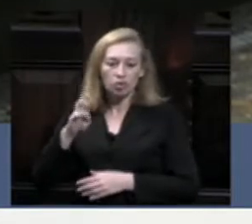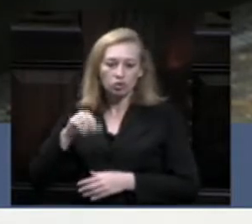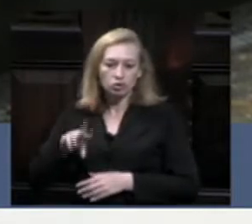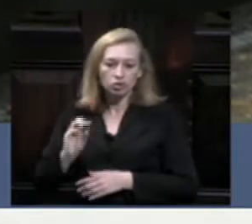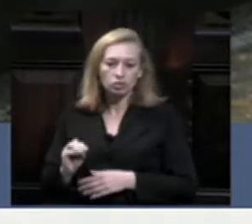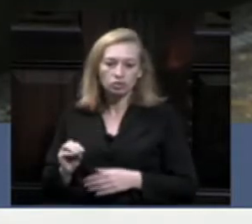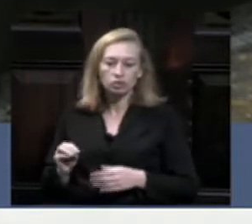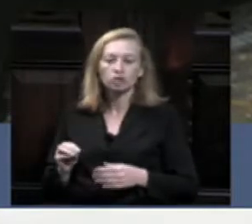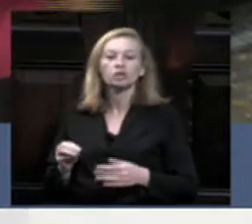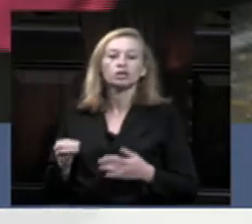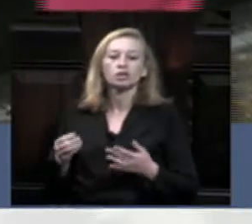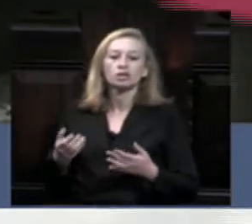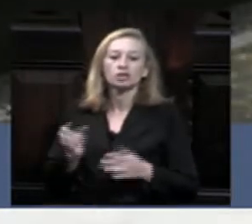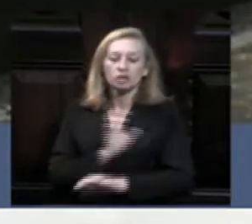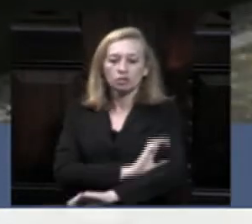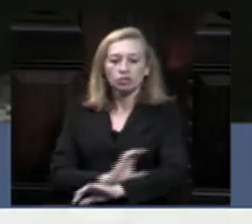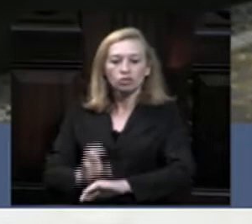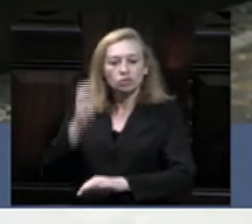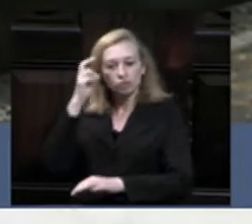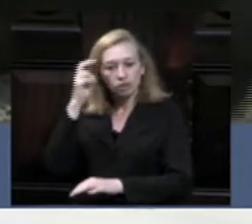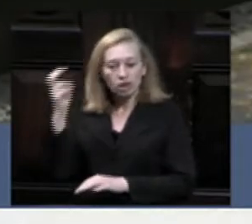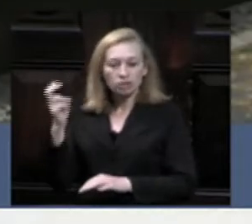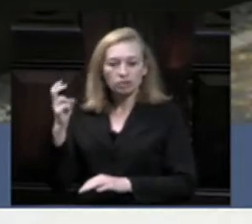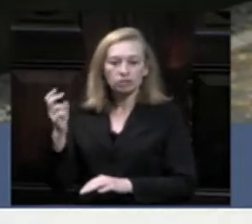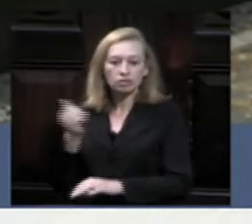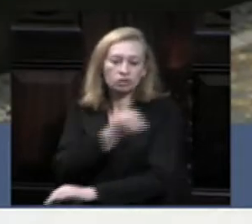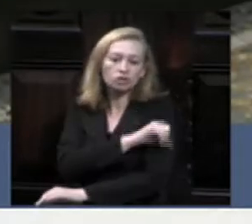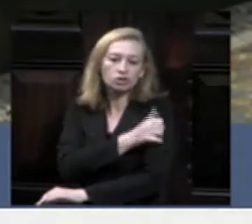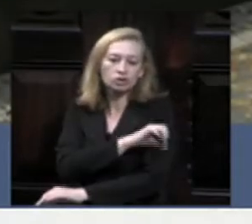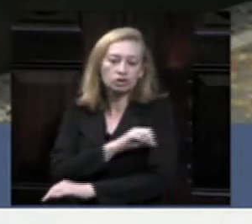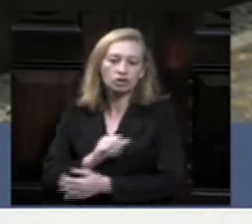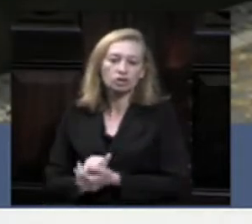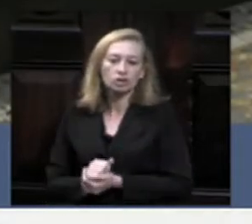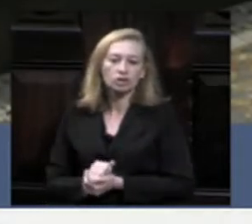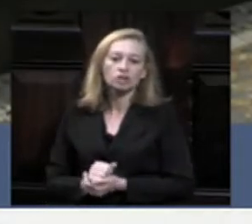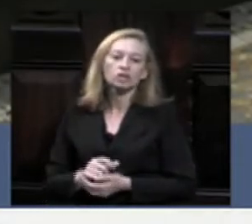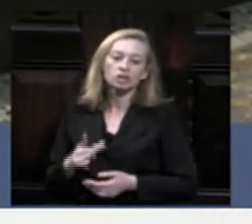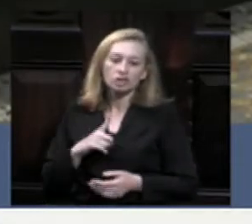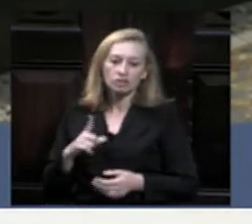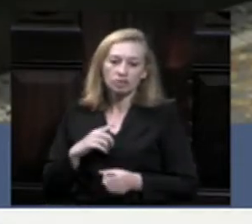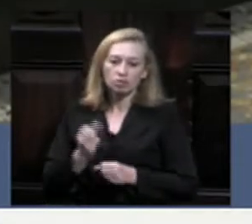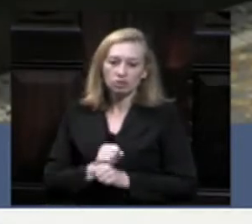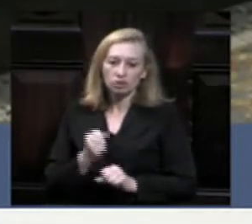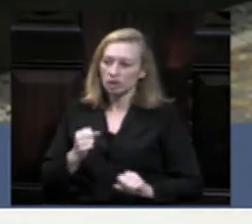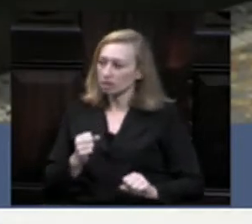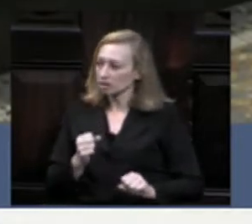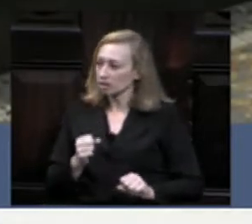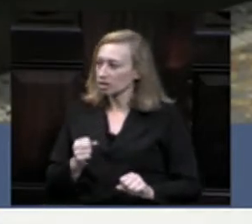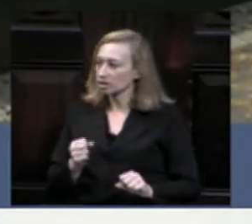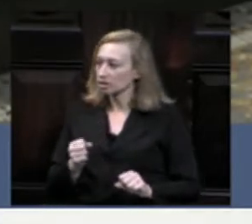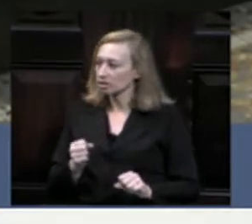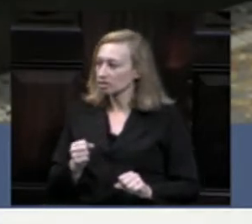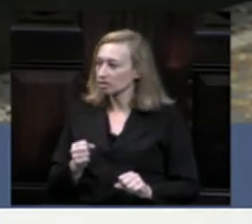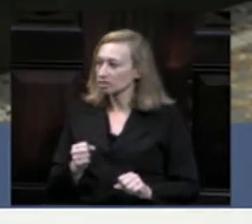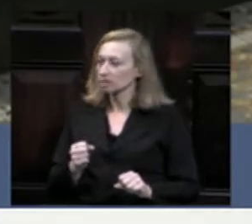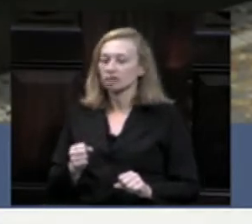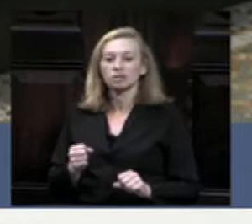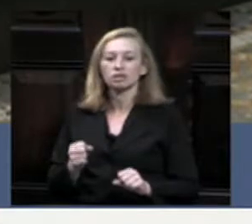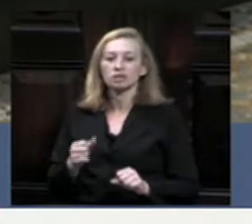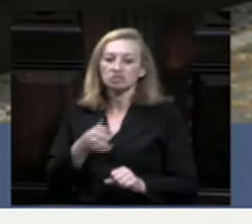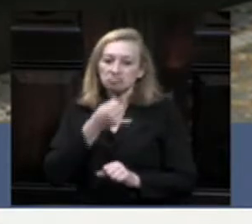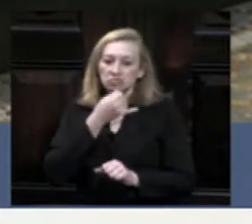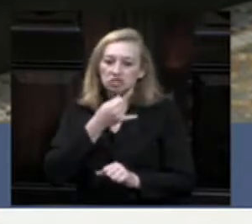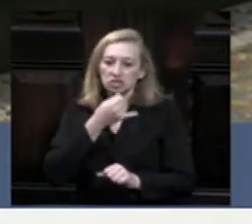Artístico e Cultural do Estado do Rio de Janeiro. Como é de ciência de todos, tivemos um grande acidente aqui no Rio de Janeiro com o incêndio do Museu